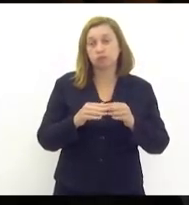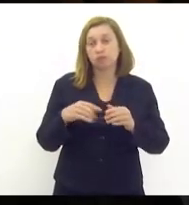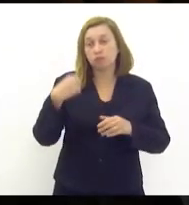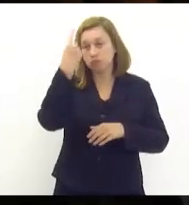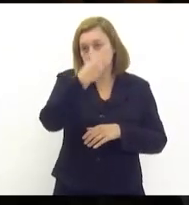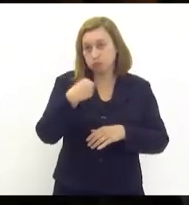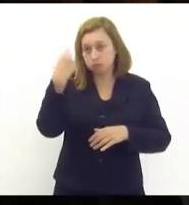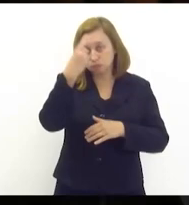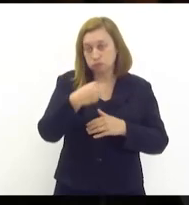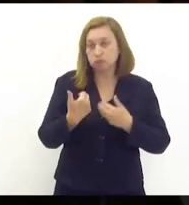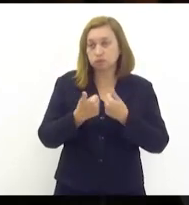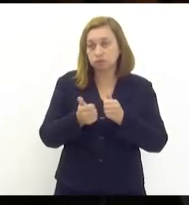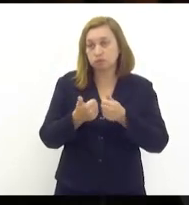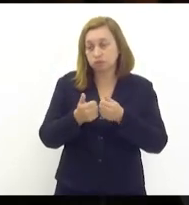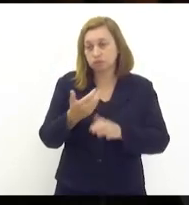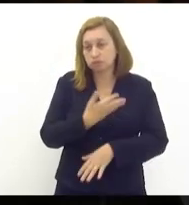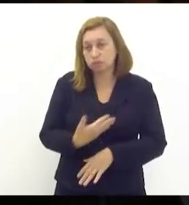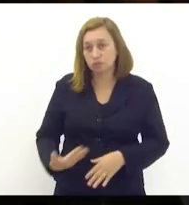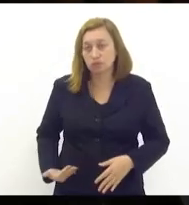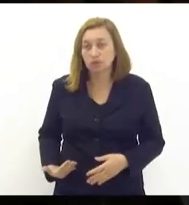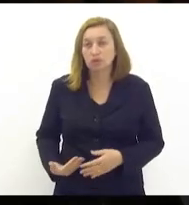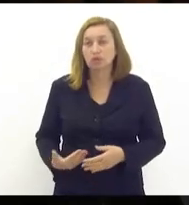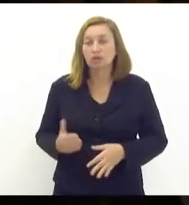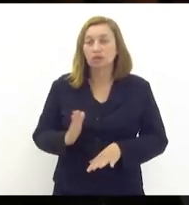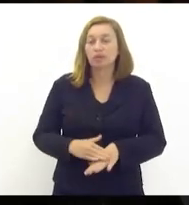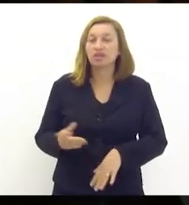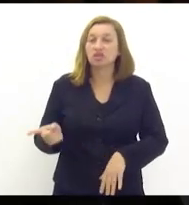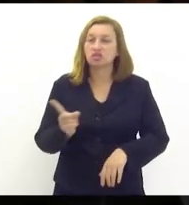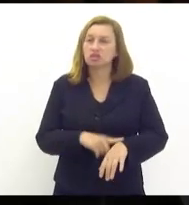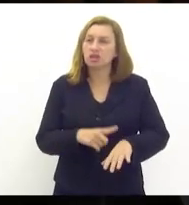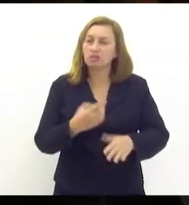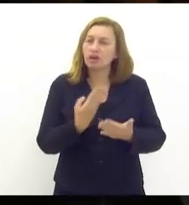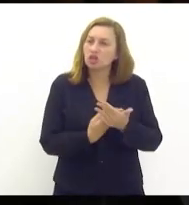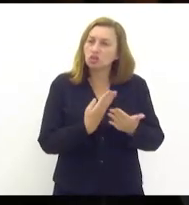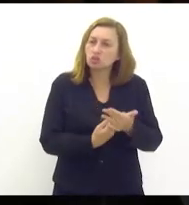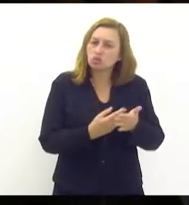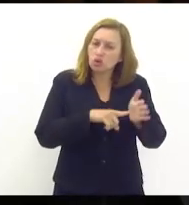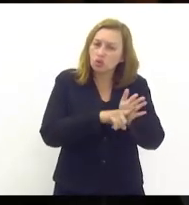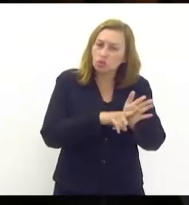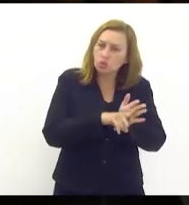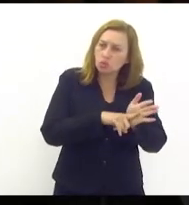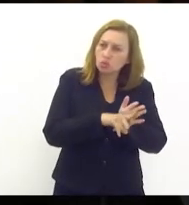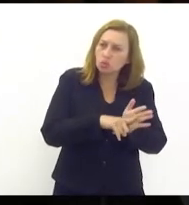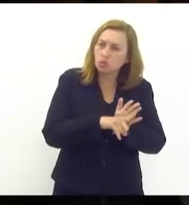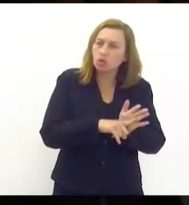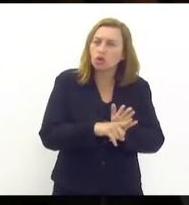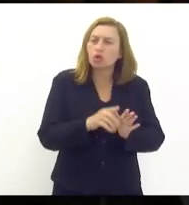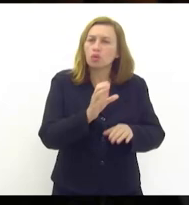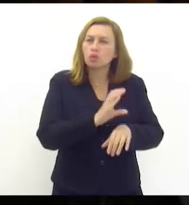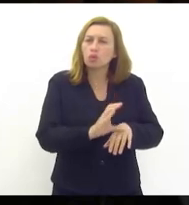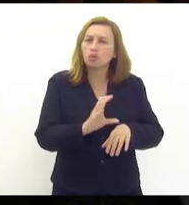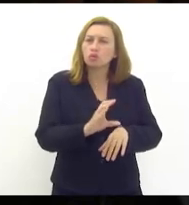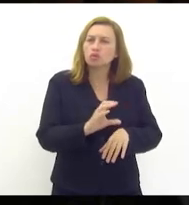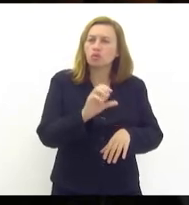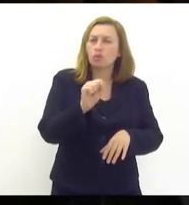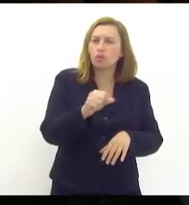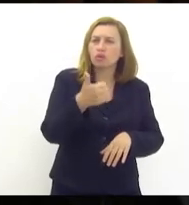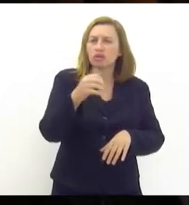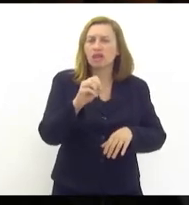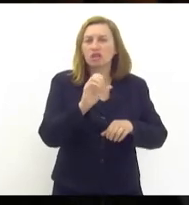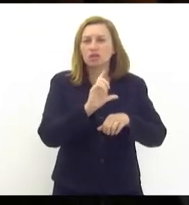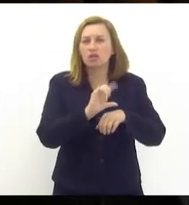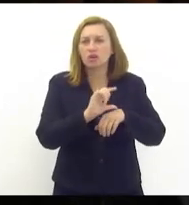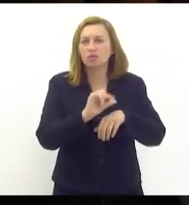não precisar trabalhar e poder se dedicar o ensino superior muitas vezes curso tem carga horária de 8 10 horas por dia